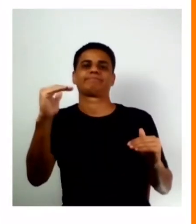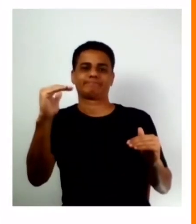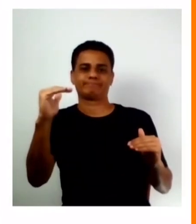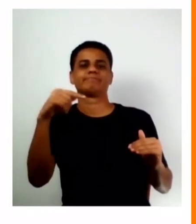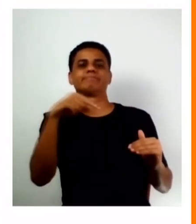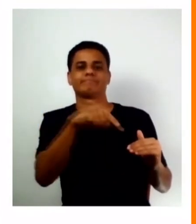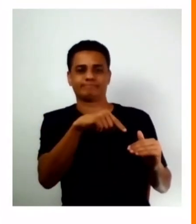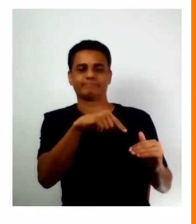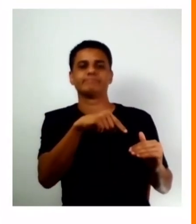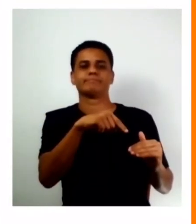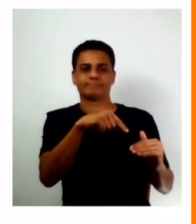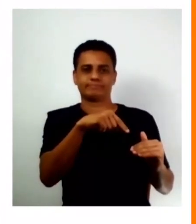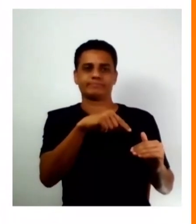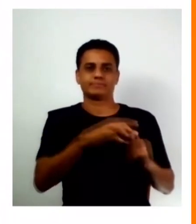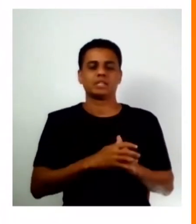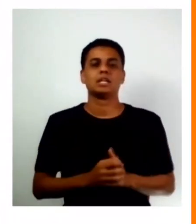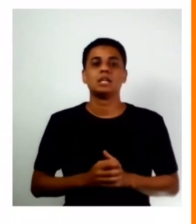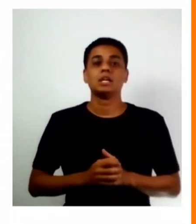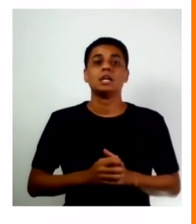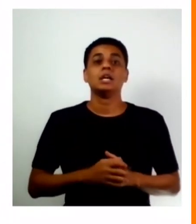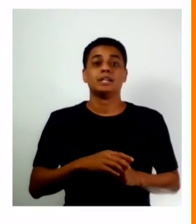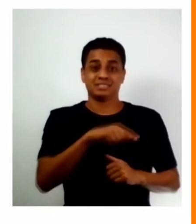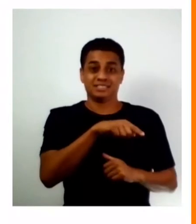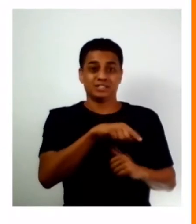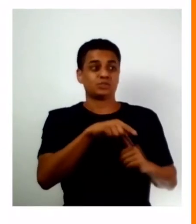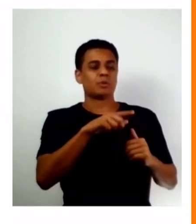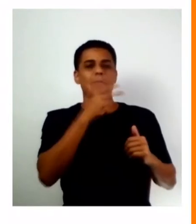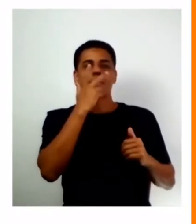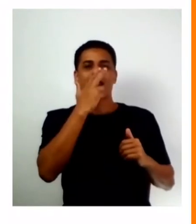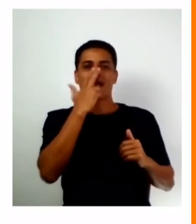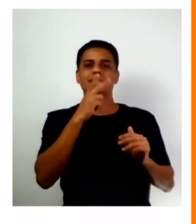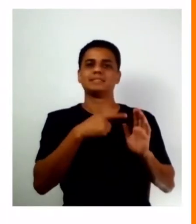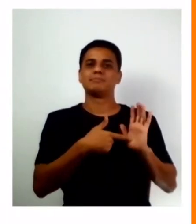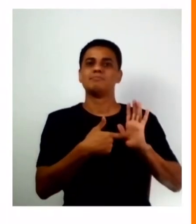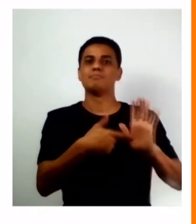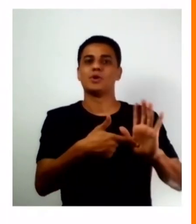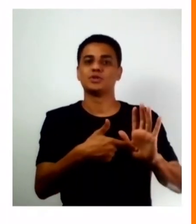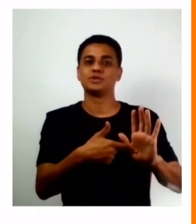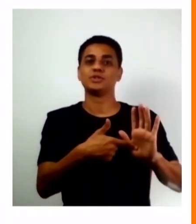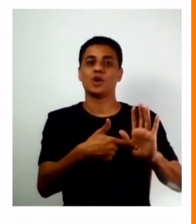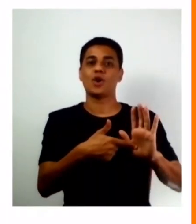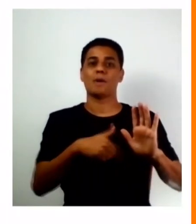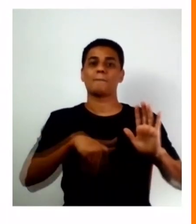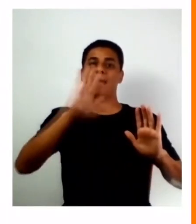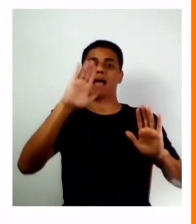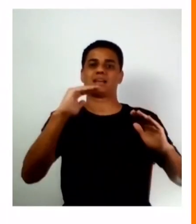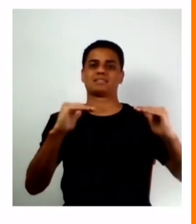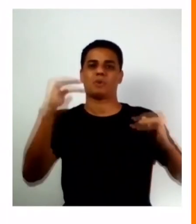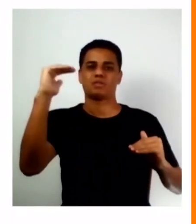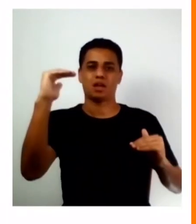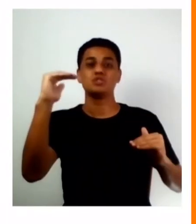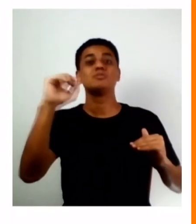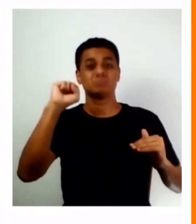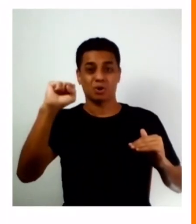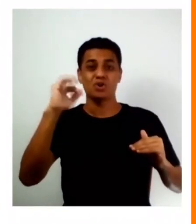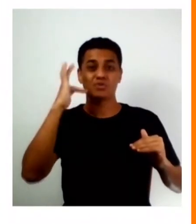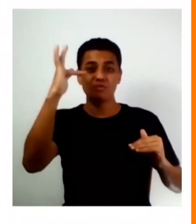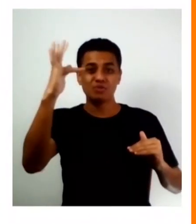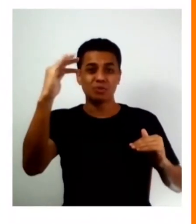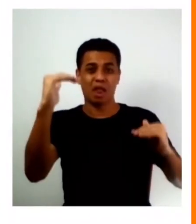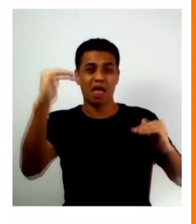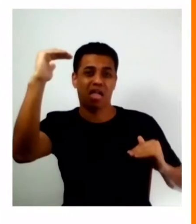Esta brecha ha aumentado ou pode aumentar, não sabemos ainda. Se é assim, há muitos